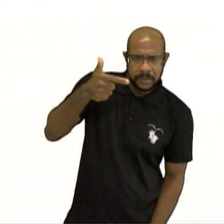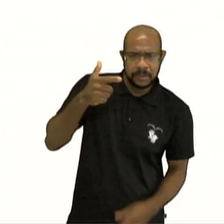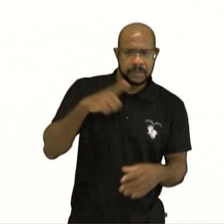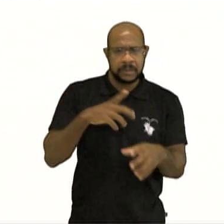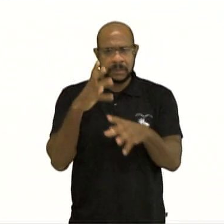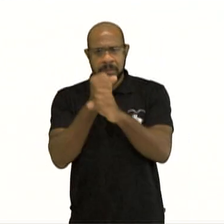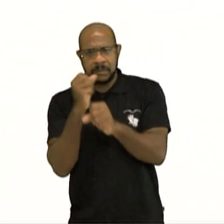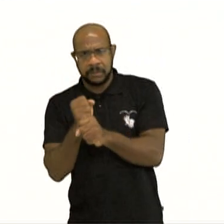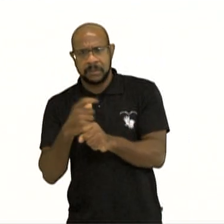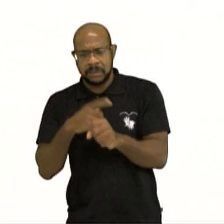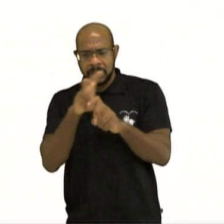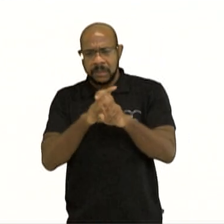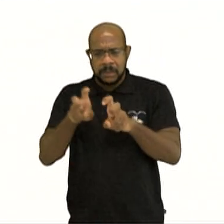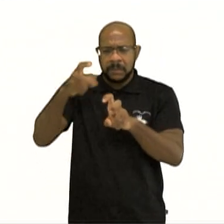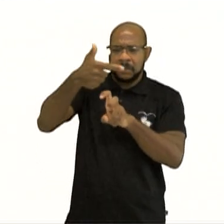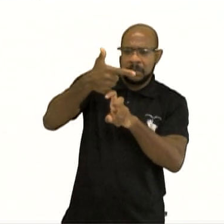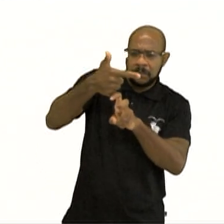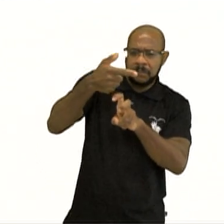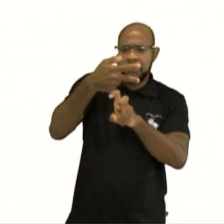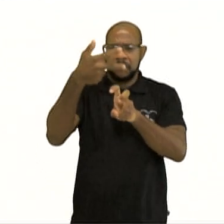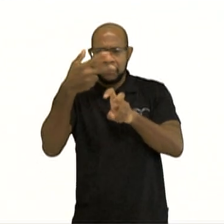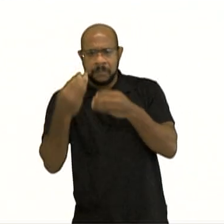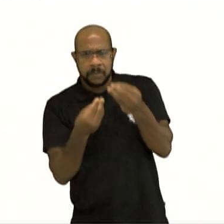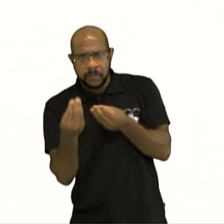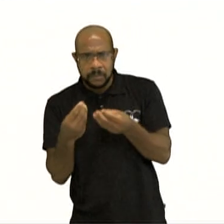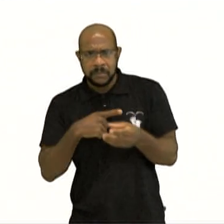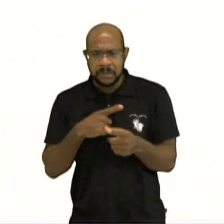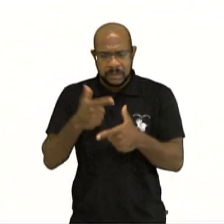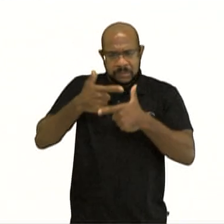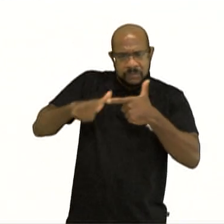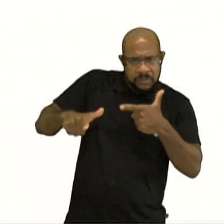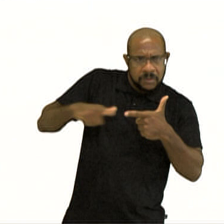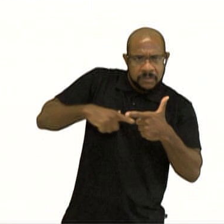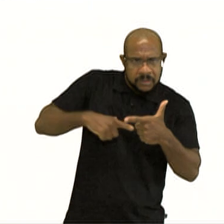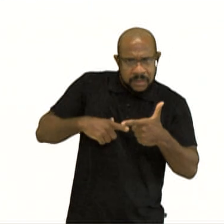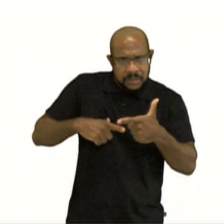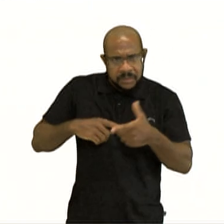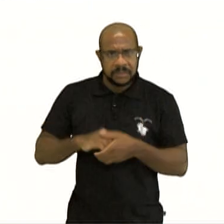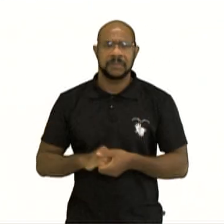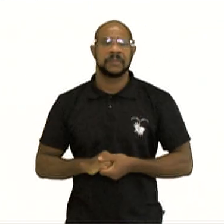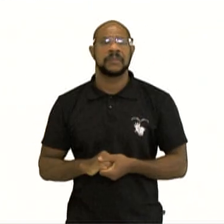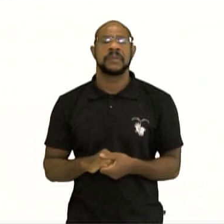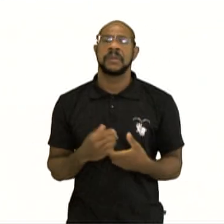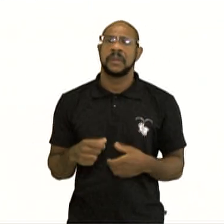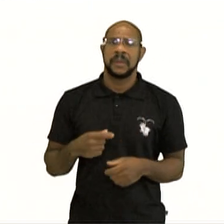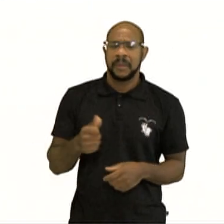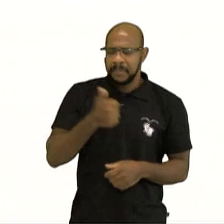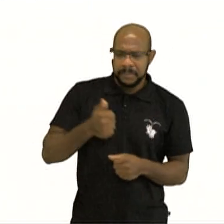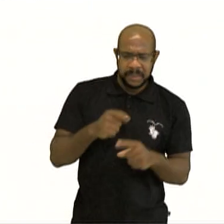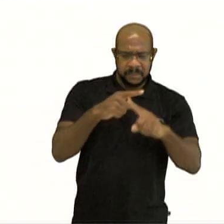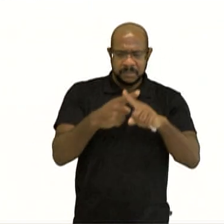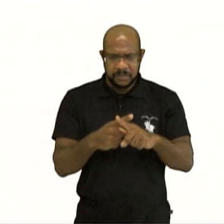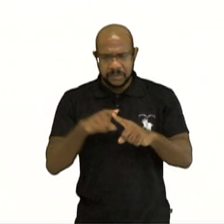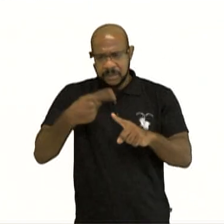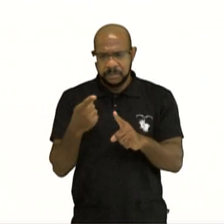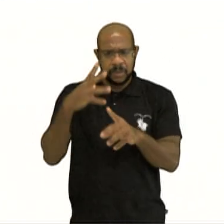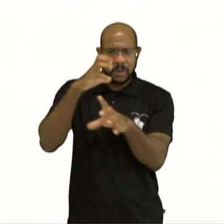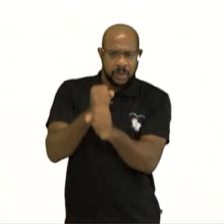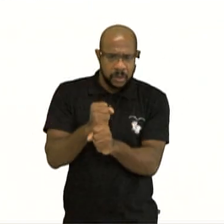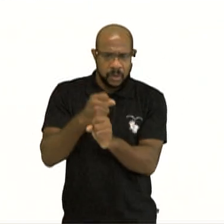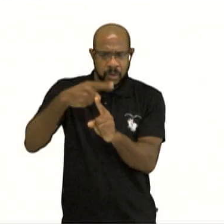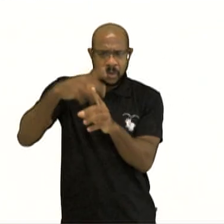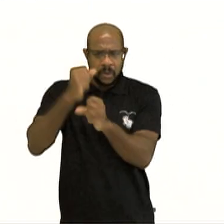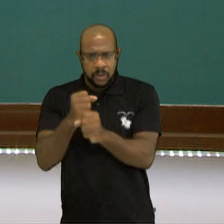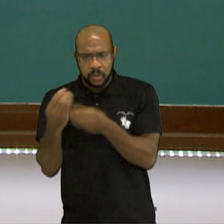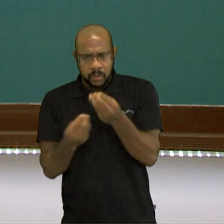uma subtração? Tem uma divisão? Então essa é a relação. Eu primeiro multiplico, depois eu somo. É isso que